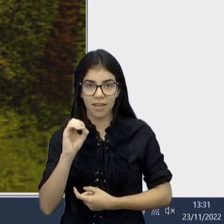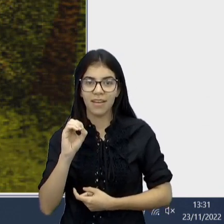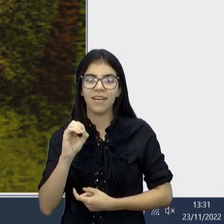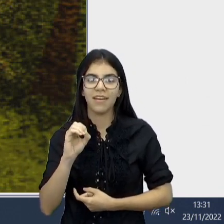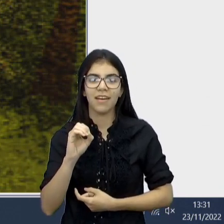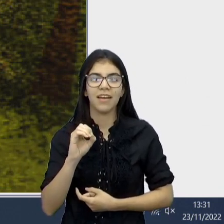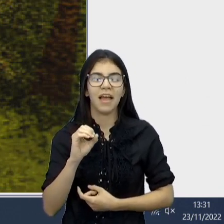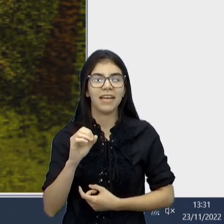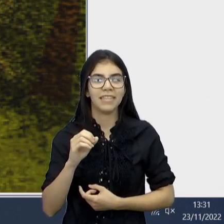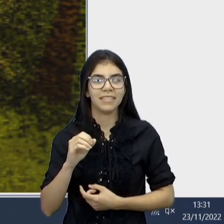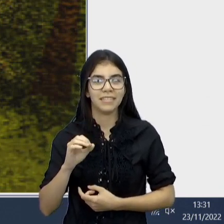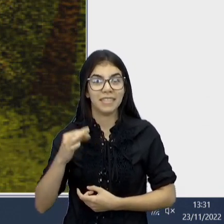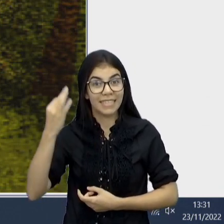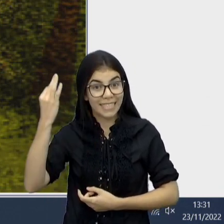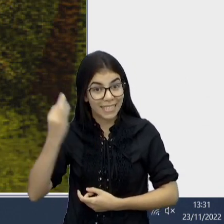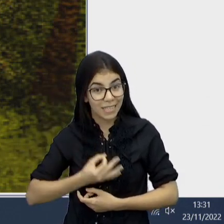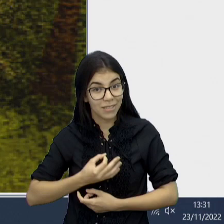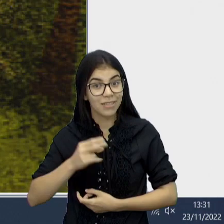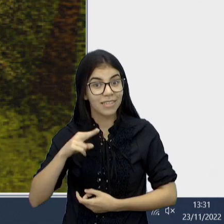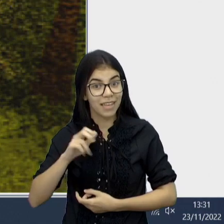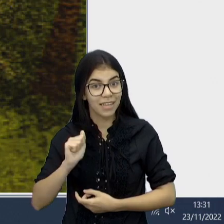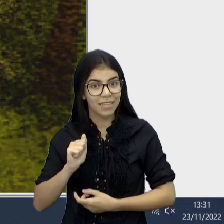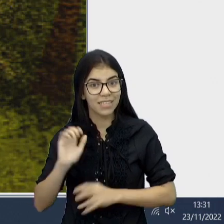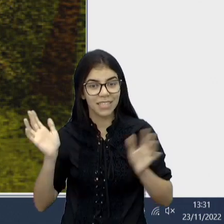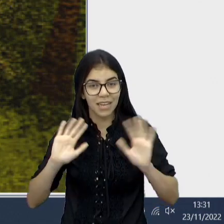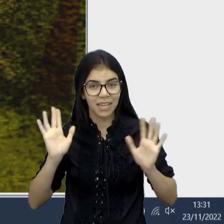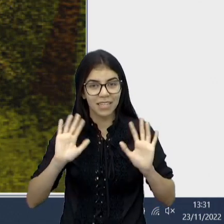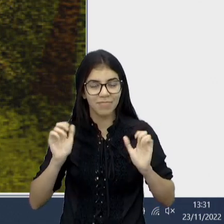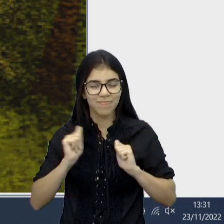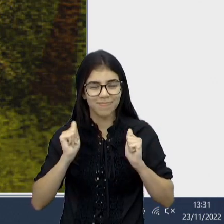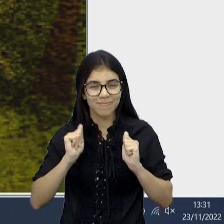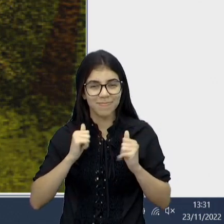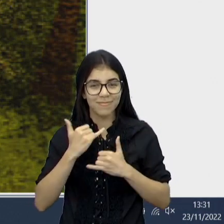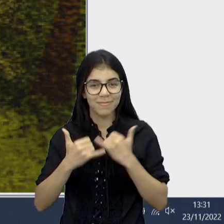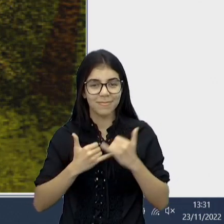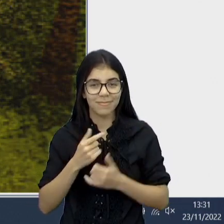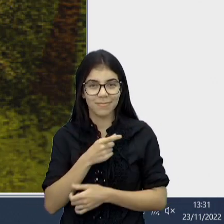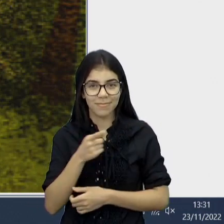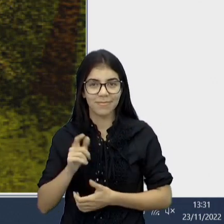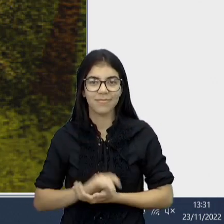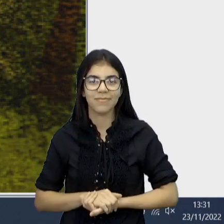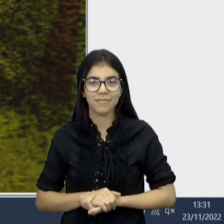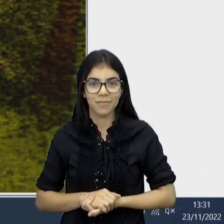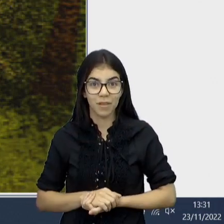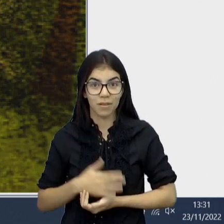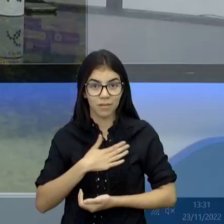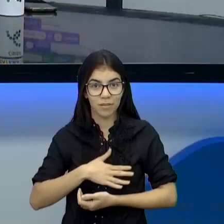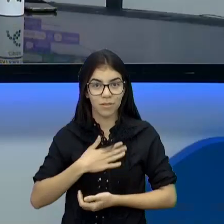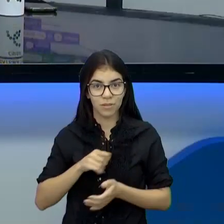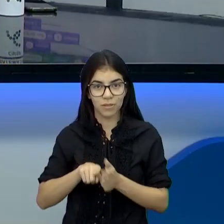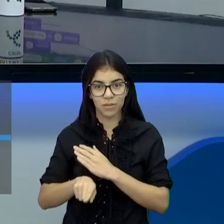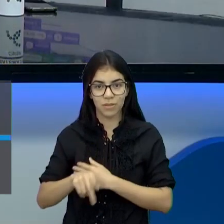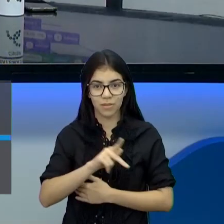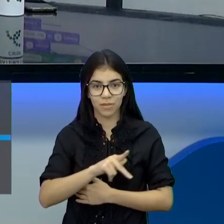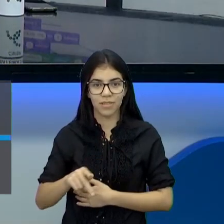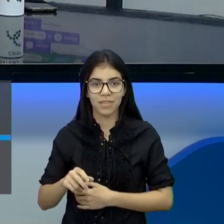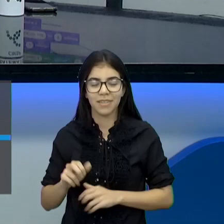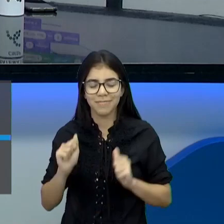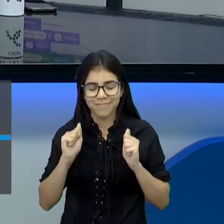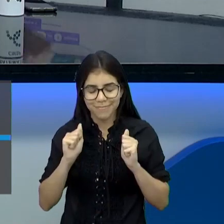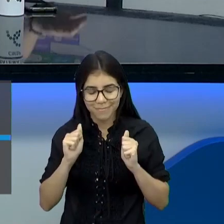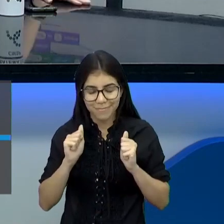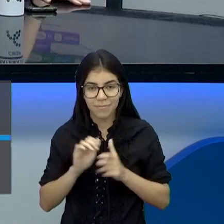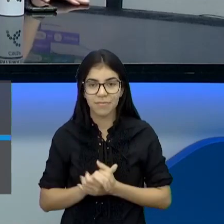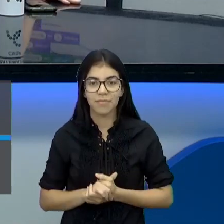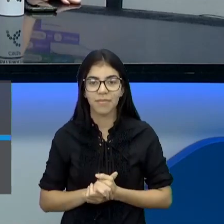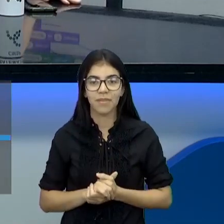10, arrasou. Acertei, né? Tchau, adorei brincar com você. Ah, muito E aí, você legal. gostou, Osmar? Vamos mais uma? Adorei. Então vai, aperta,